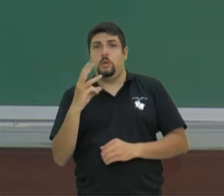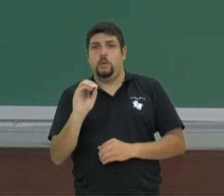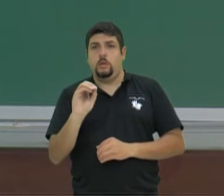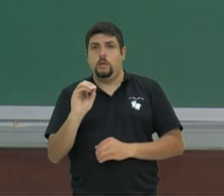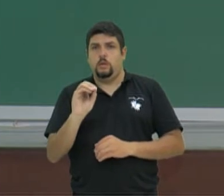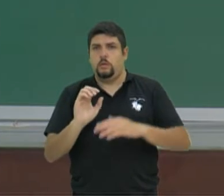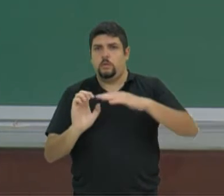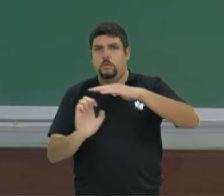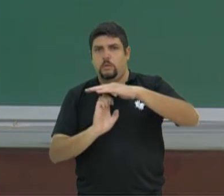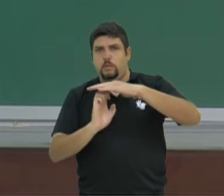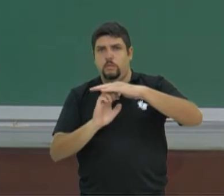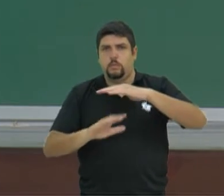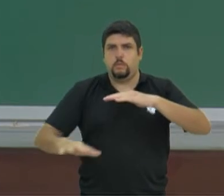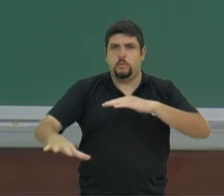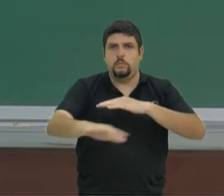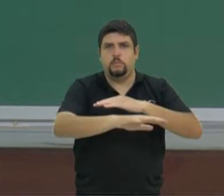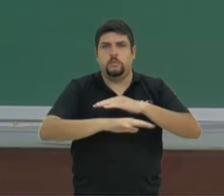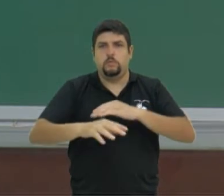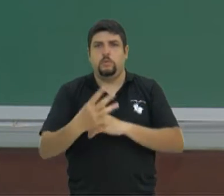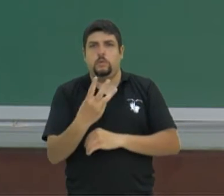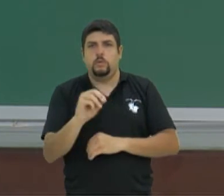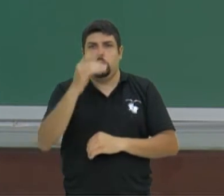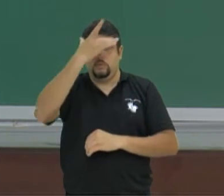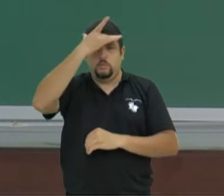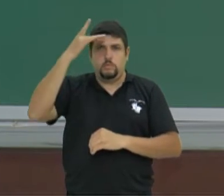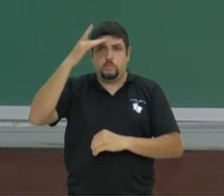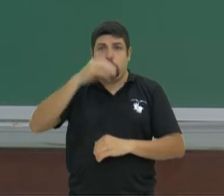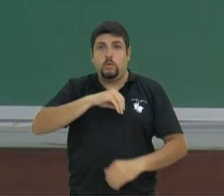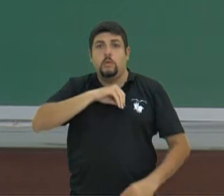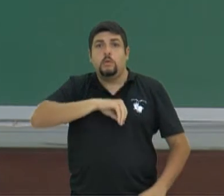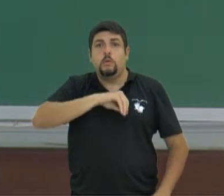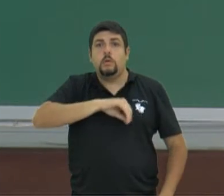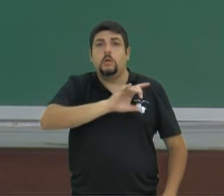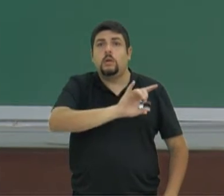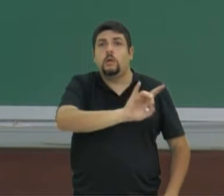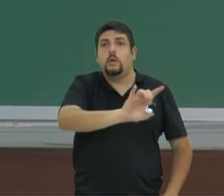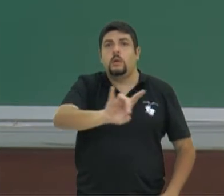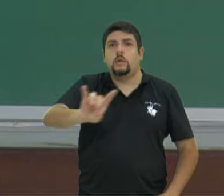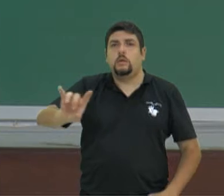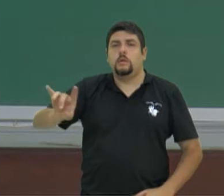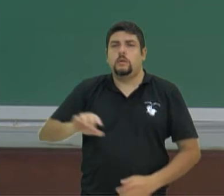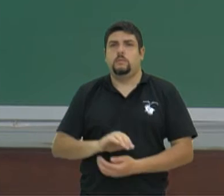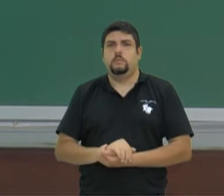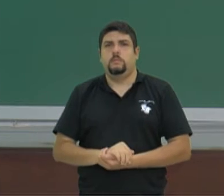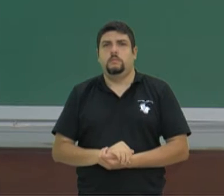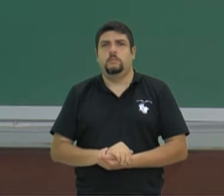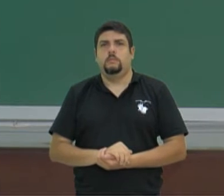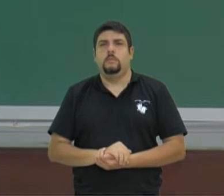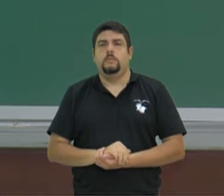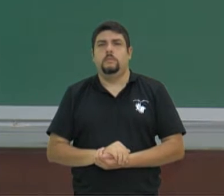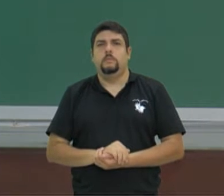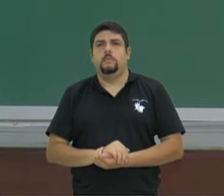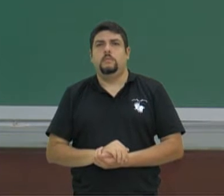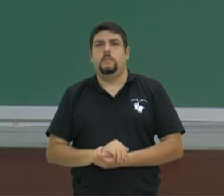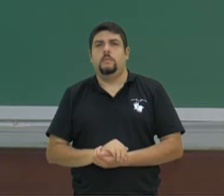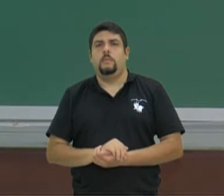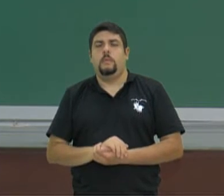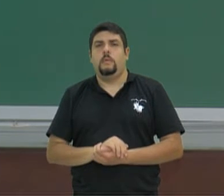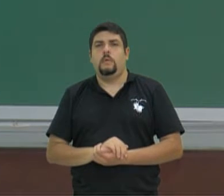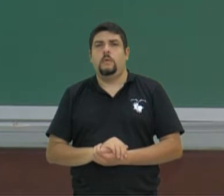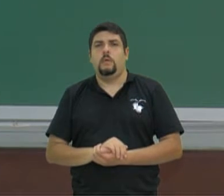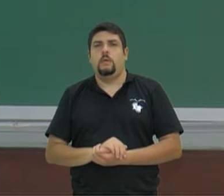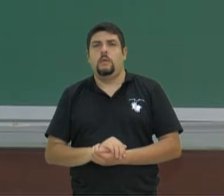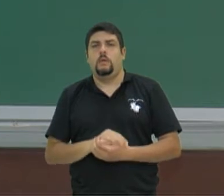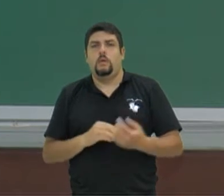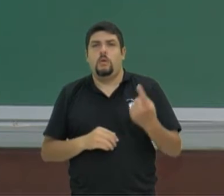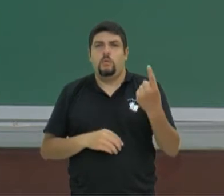que aparece é a quantidade de salários mínimos que recebe cada empregado da empresa. Certo? Então aqui, um empregado recebe 3